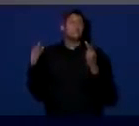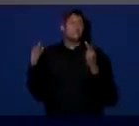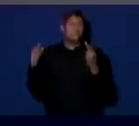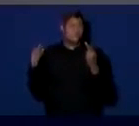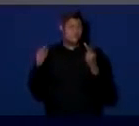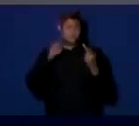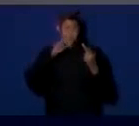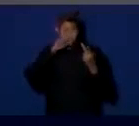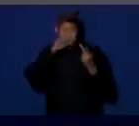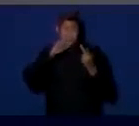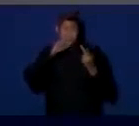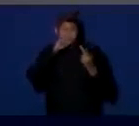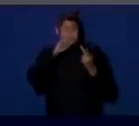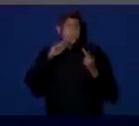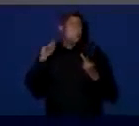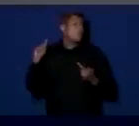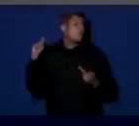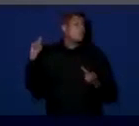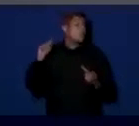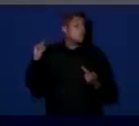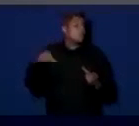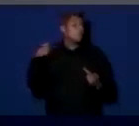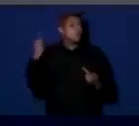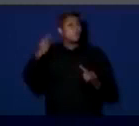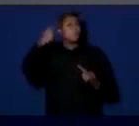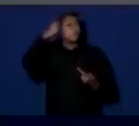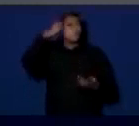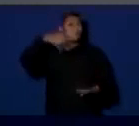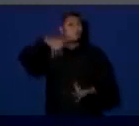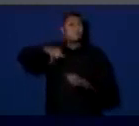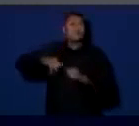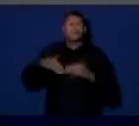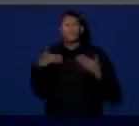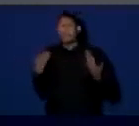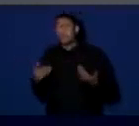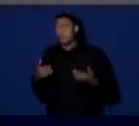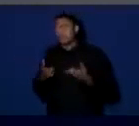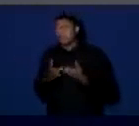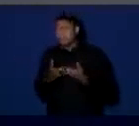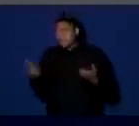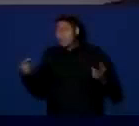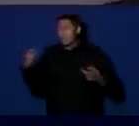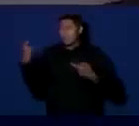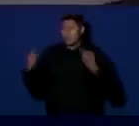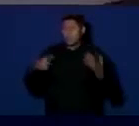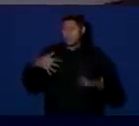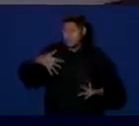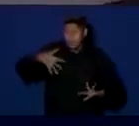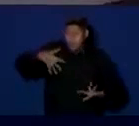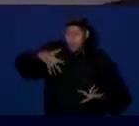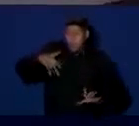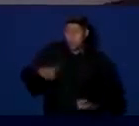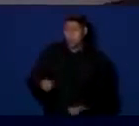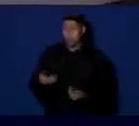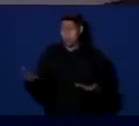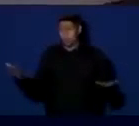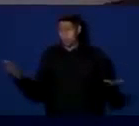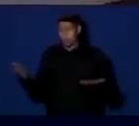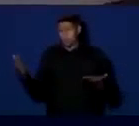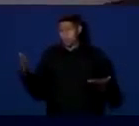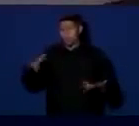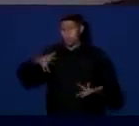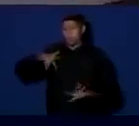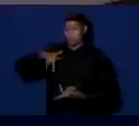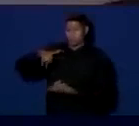de ameaça é que o que a gente pensava do mundo, qual é a maior preocupação global hoje no mundo,